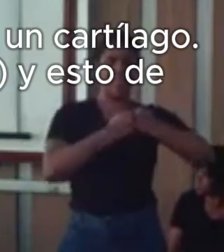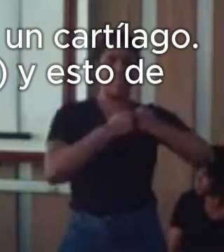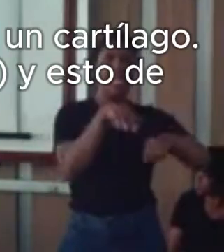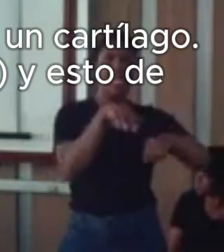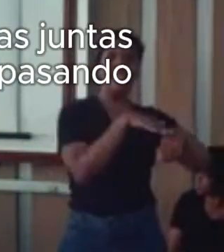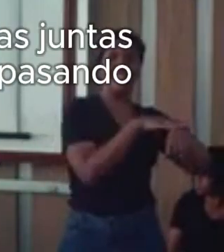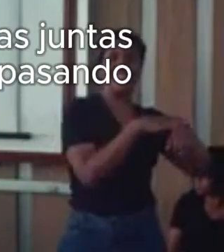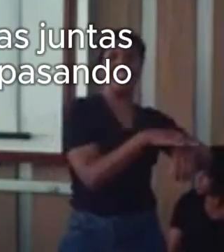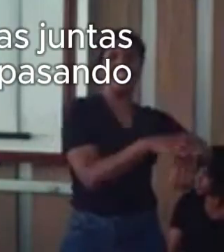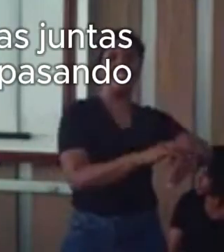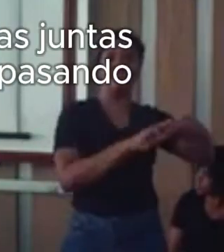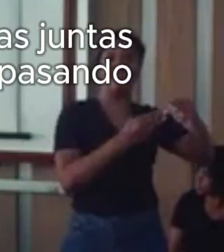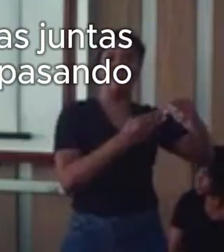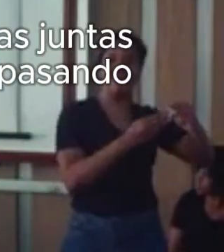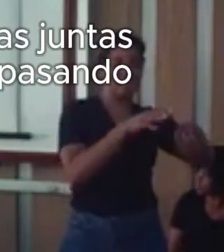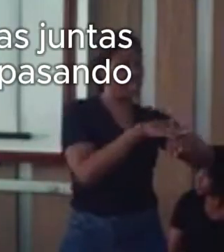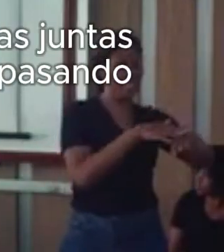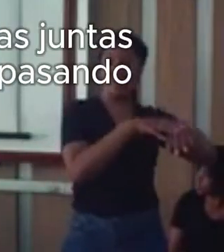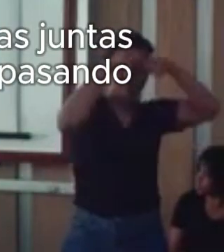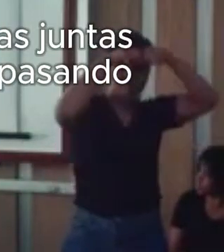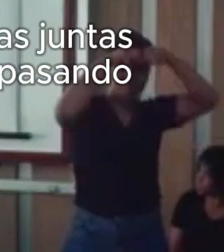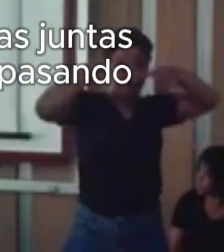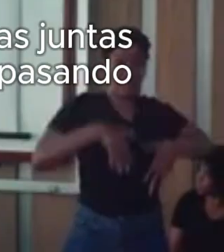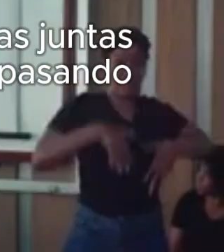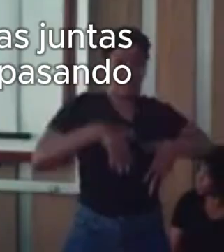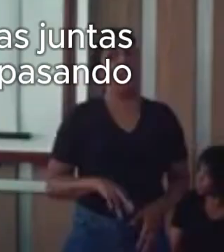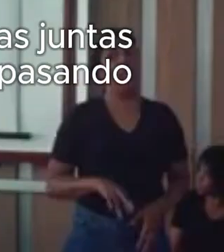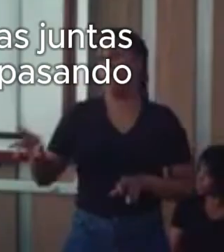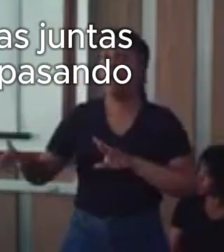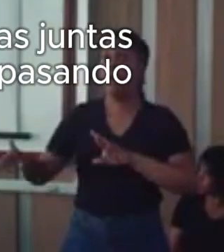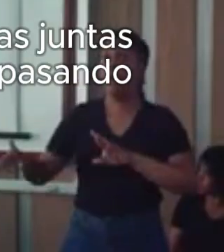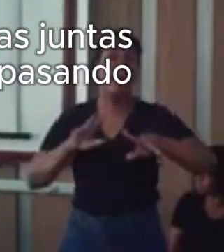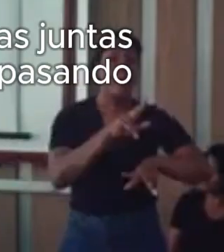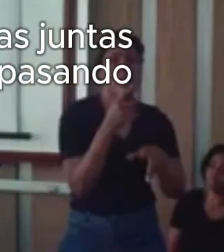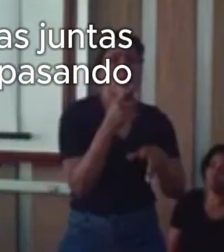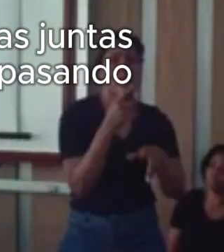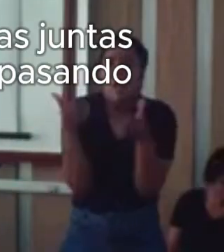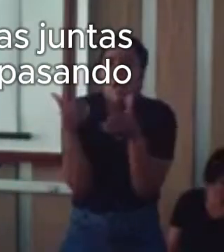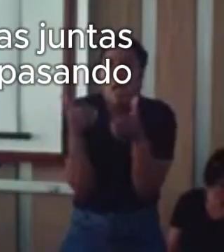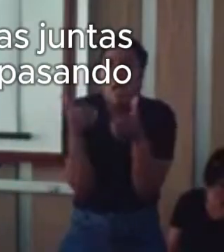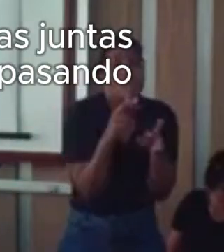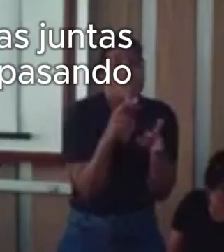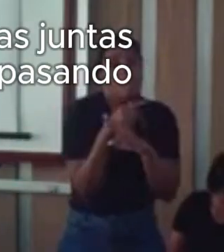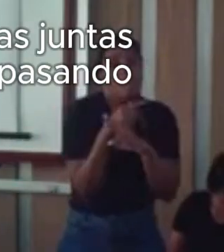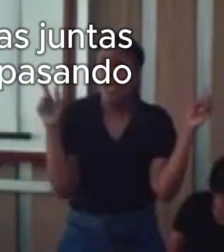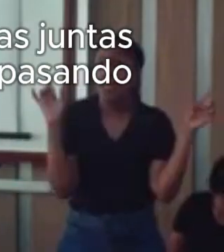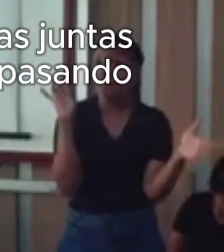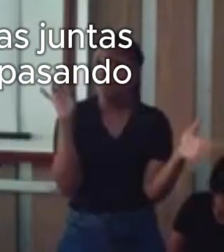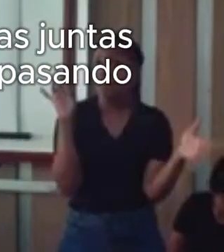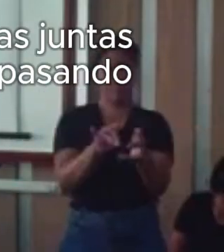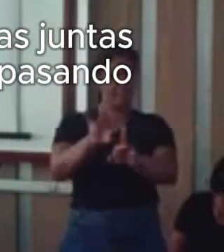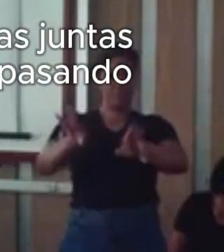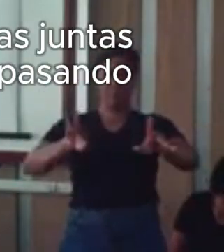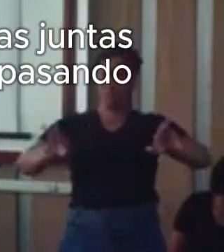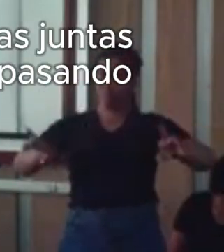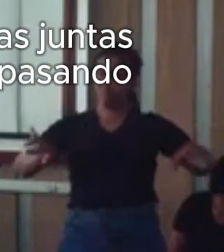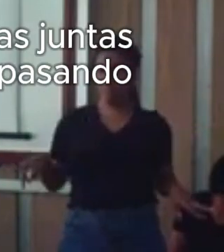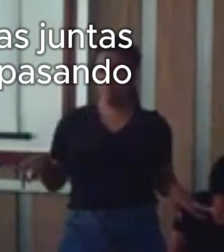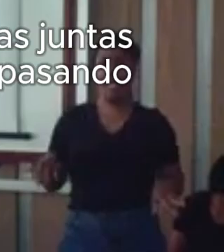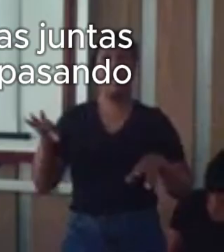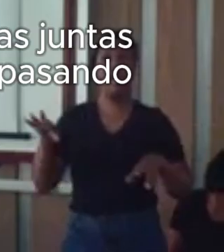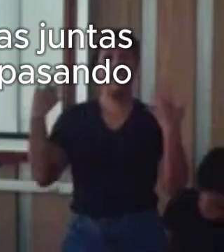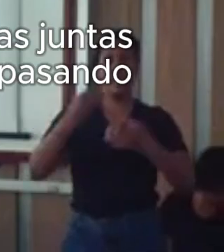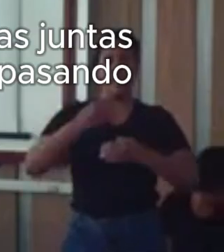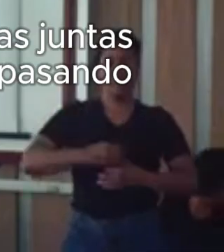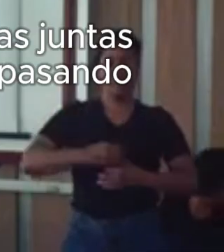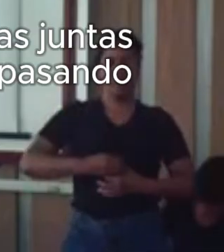Então, são naturezas completamente diferentes, apesar de estar todo mundo ali pertinho um do outro. Tá? E o que acontece? Essa